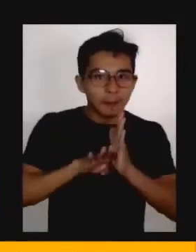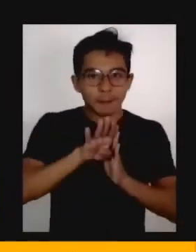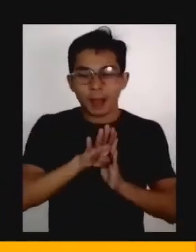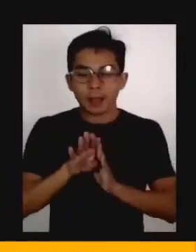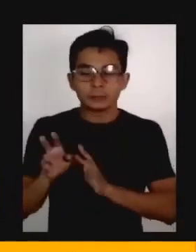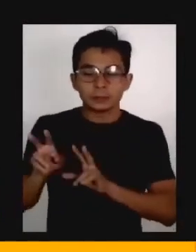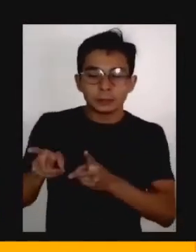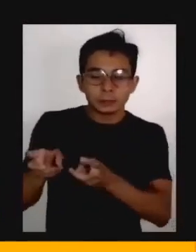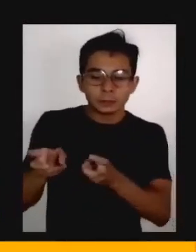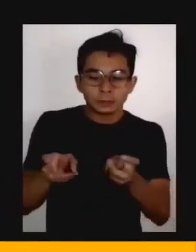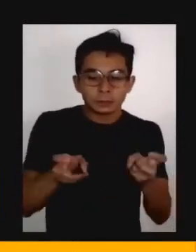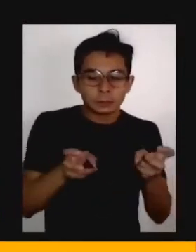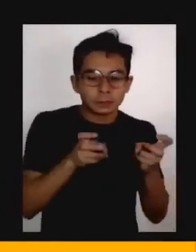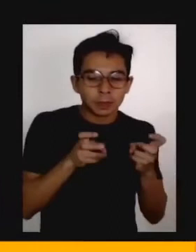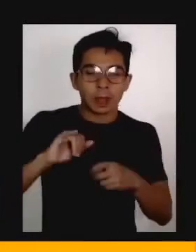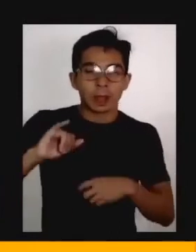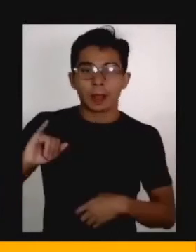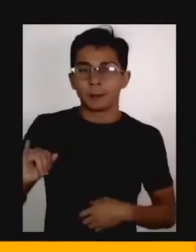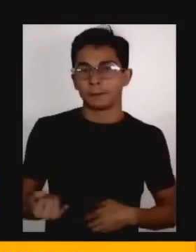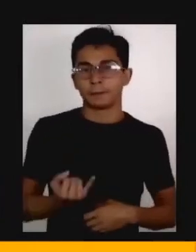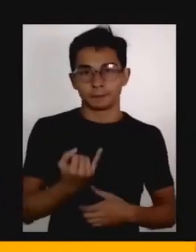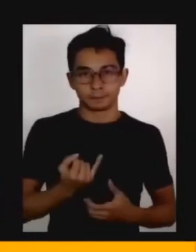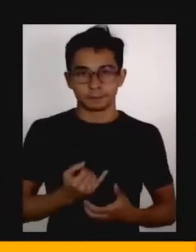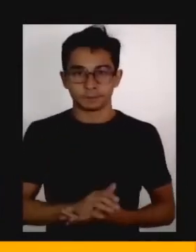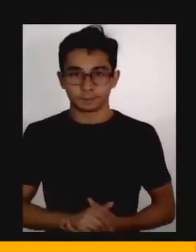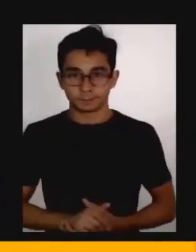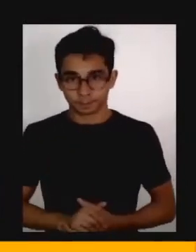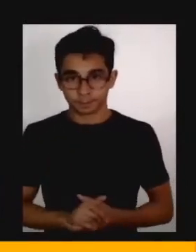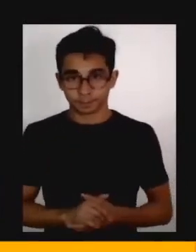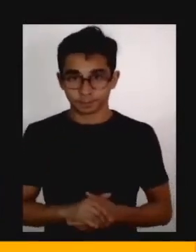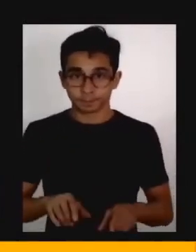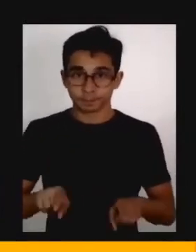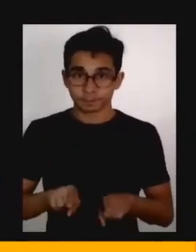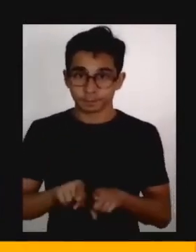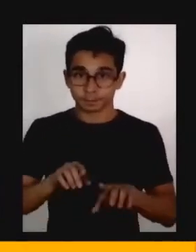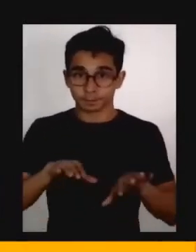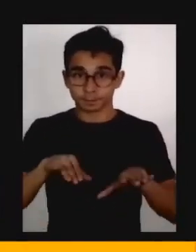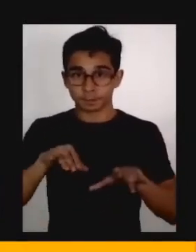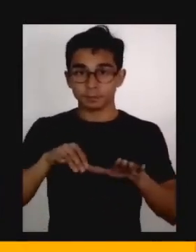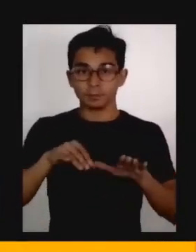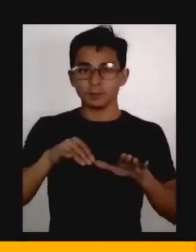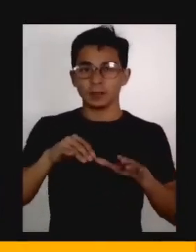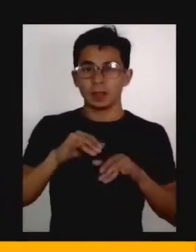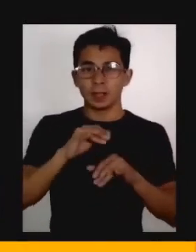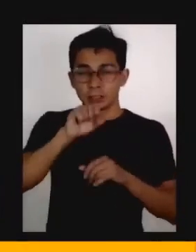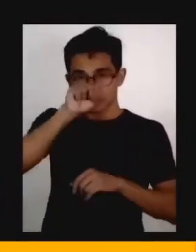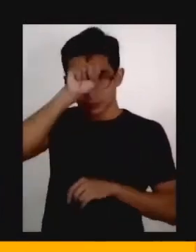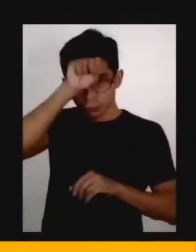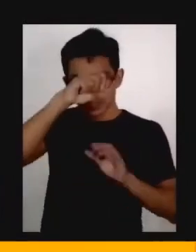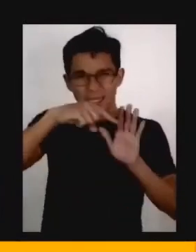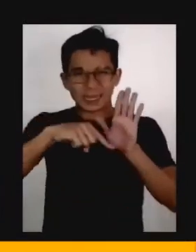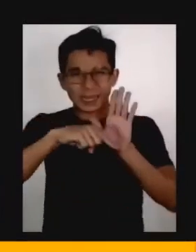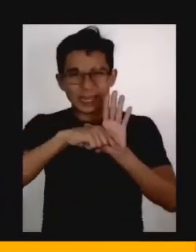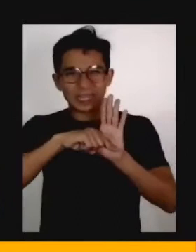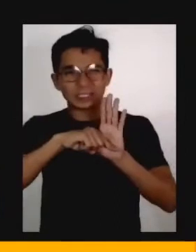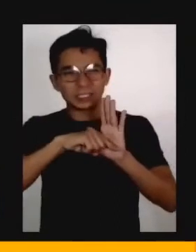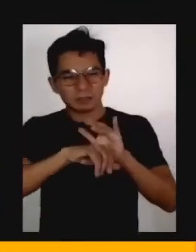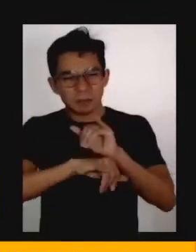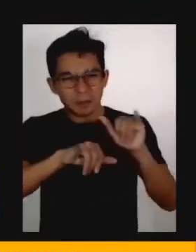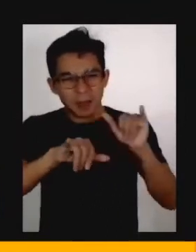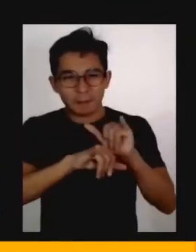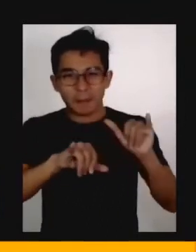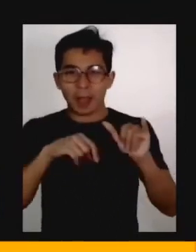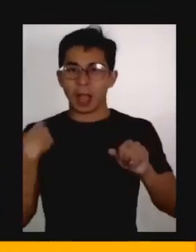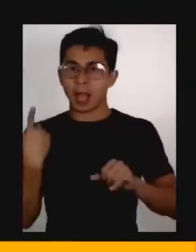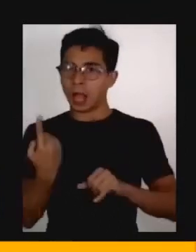como trazer uma conversa que, de repente, pode estar indo para um lado negativo, para um lado mais positivo. Todas